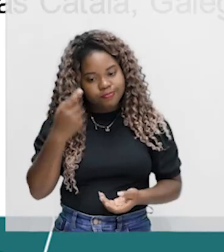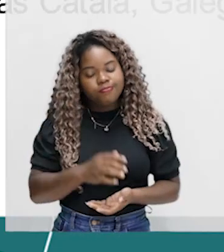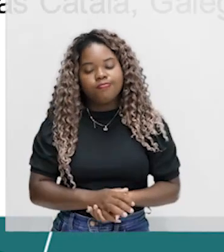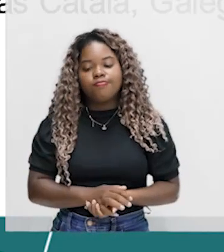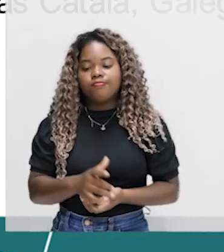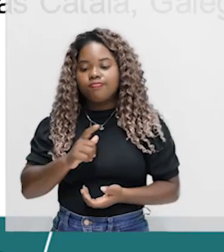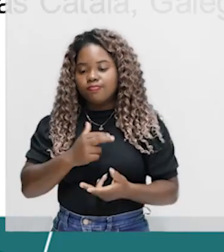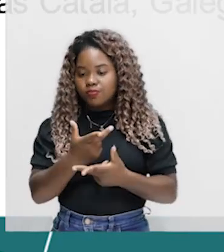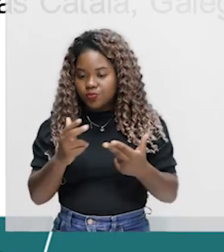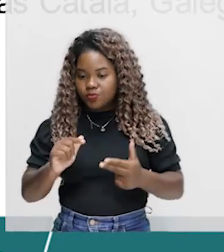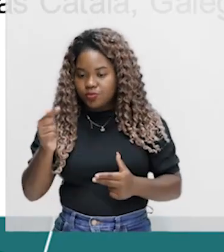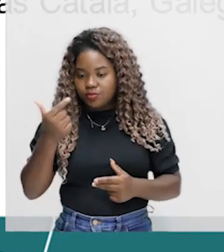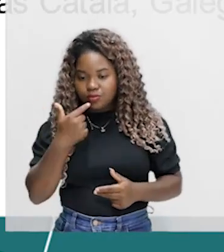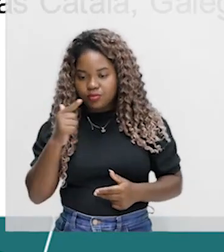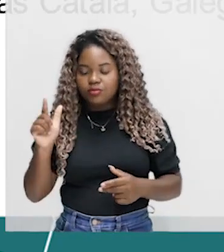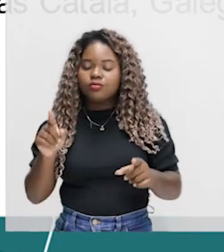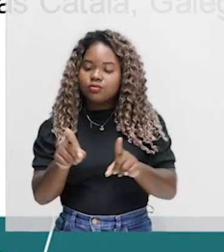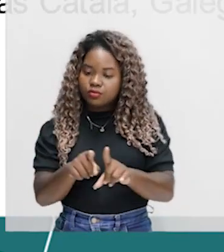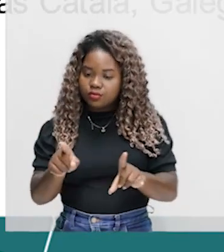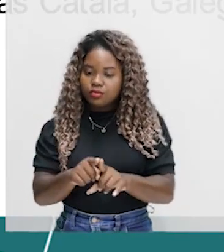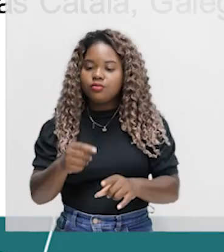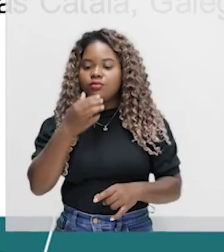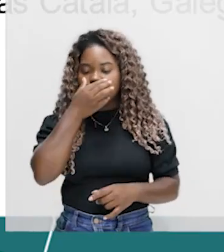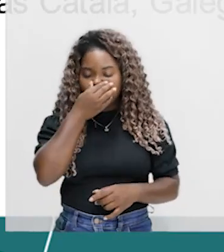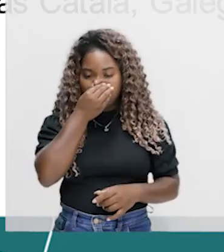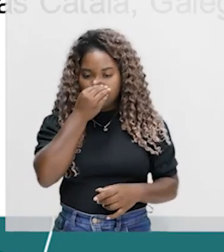espanhol, eu tenho mais três